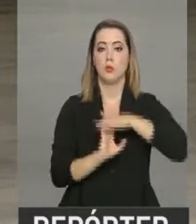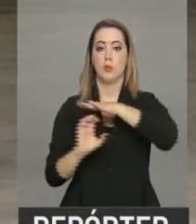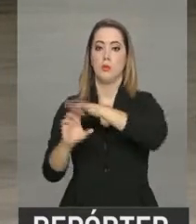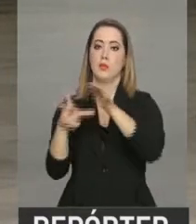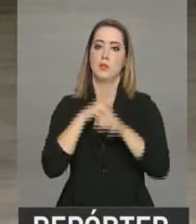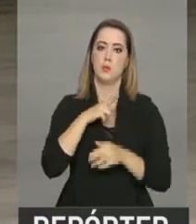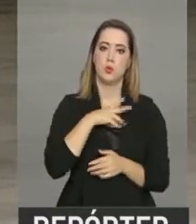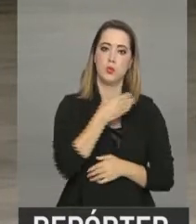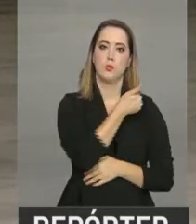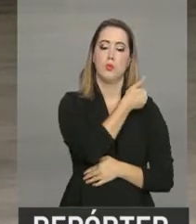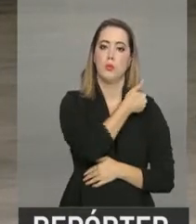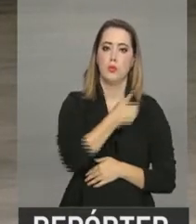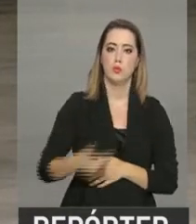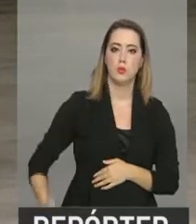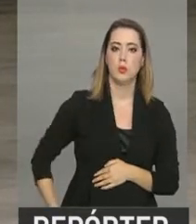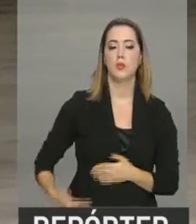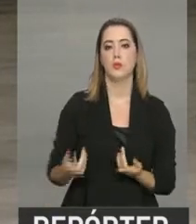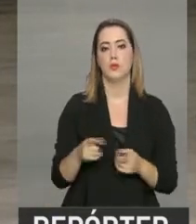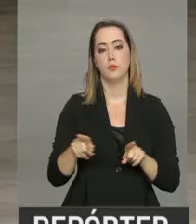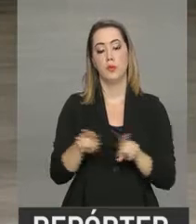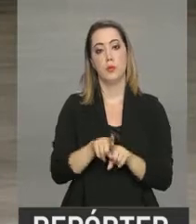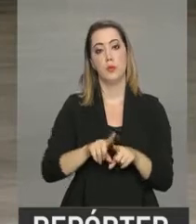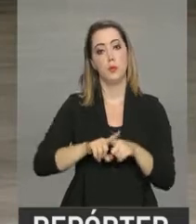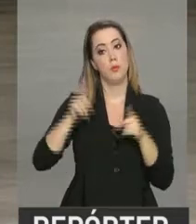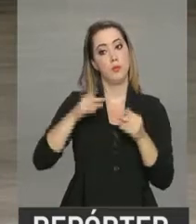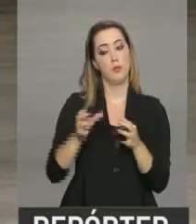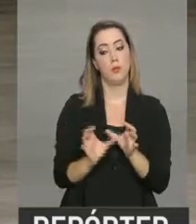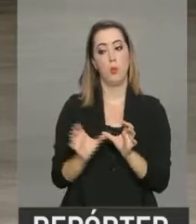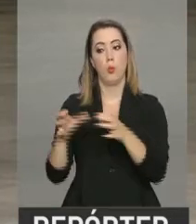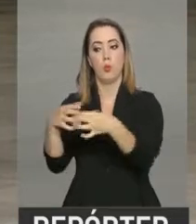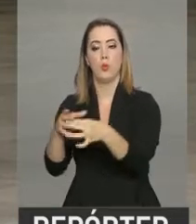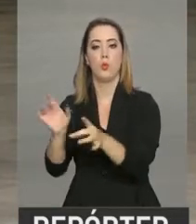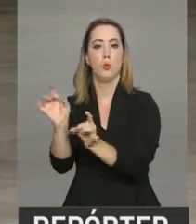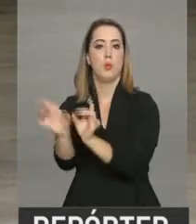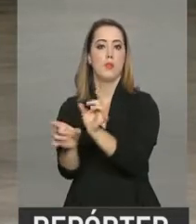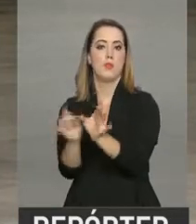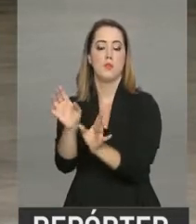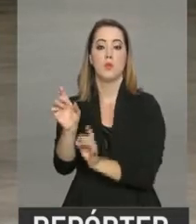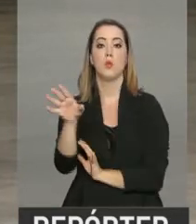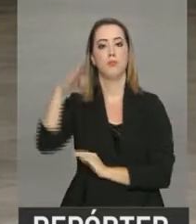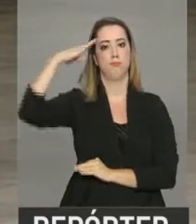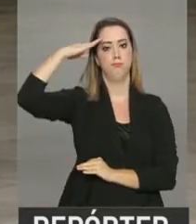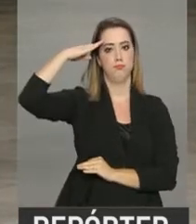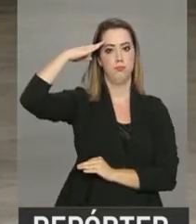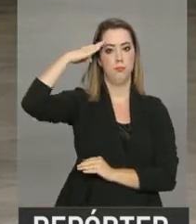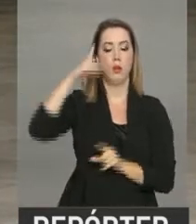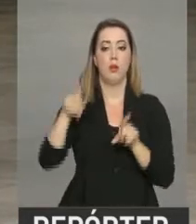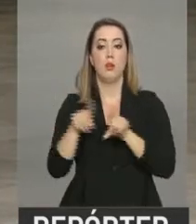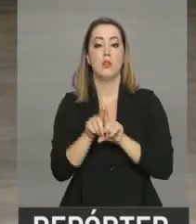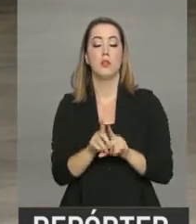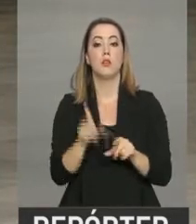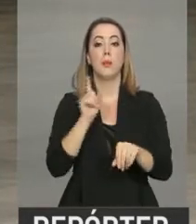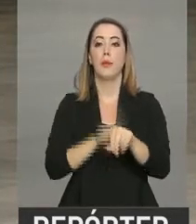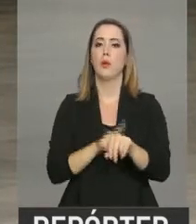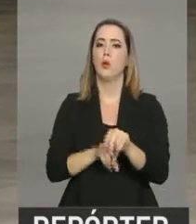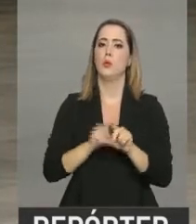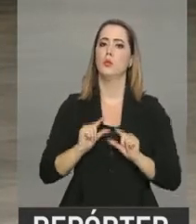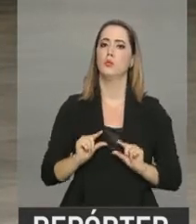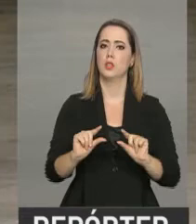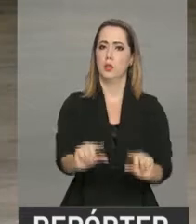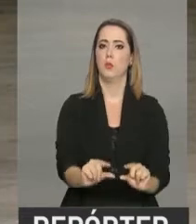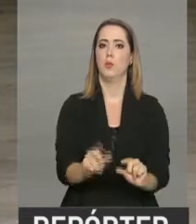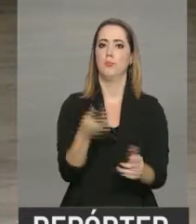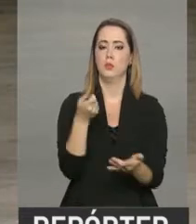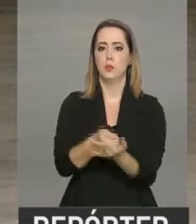os militares não estão incluídos nessa proposta de reforma da previdência outra mudança é quanto ao tempo mínimo de contribuição que